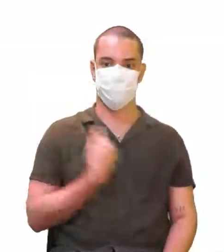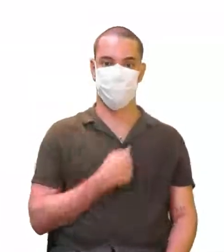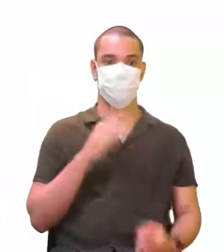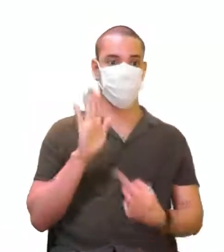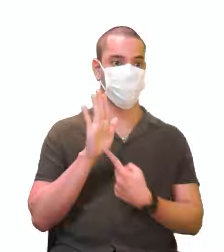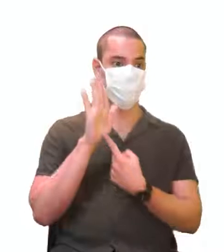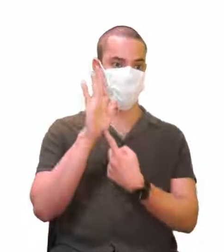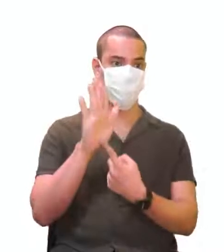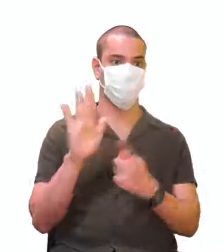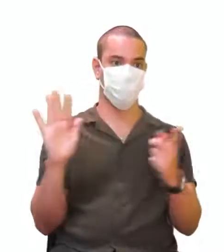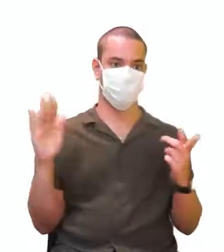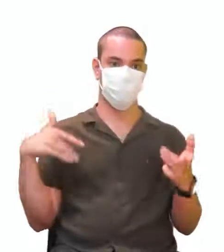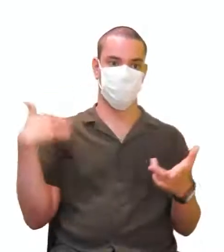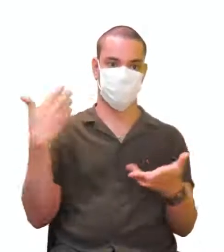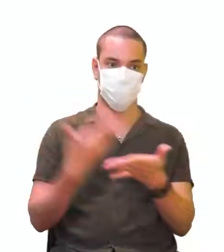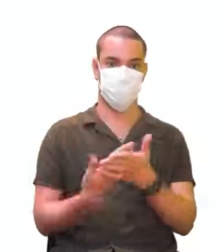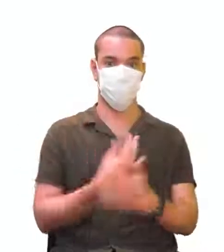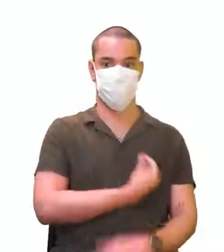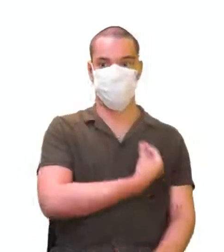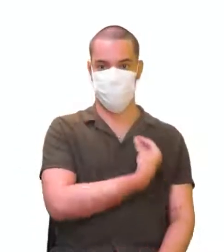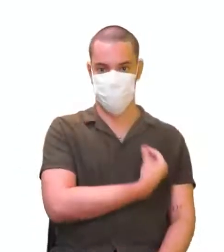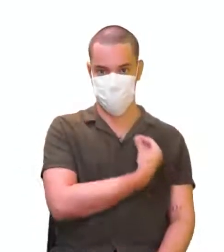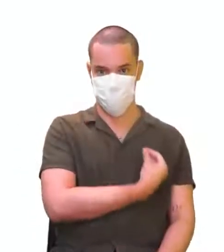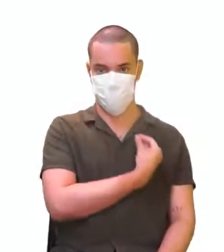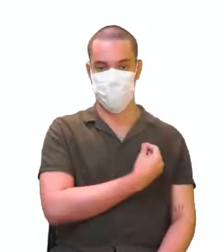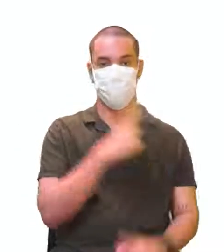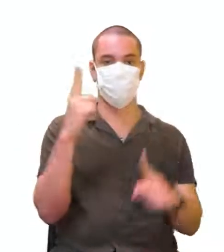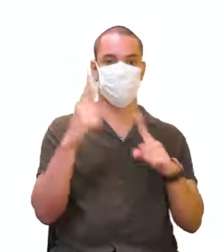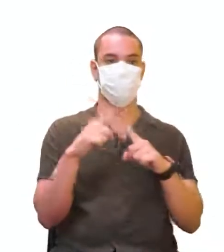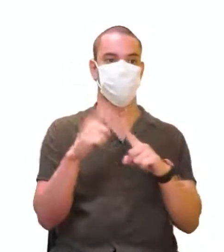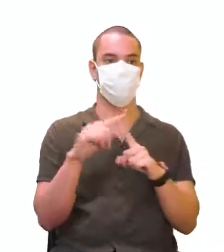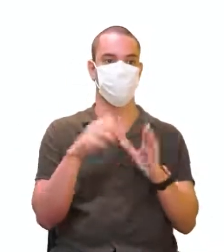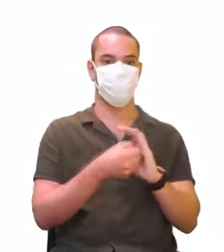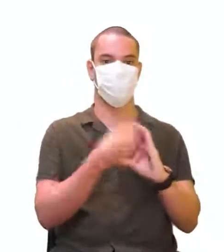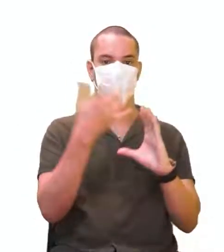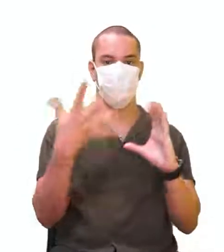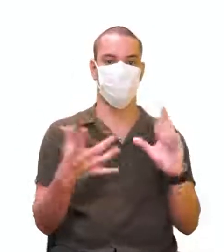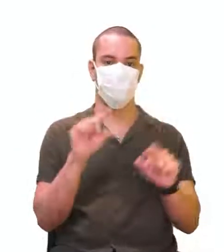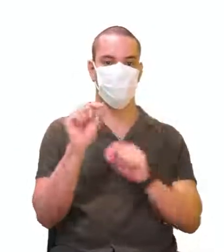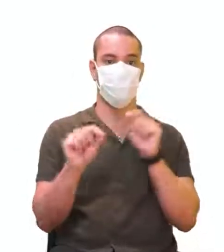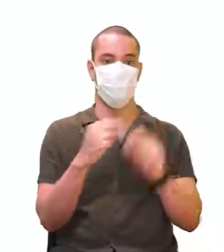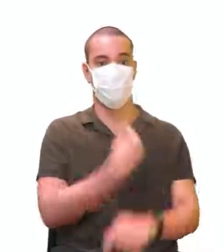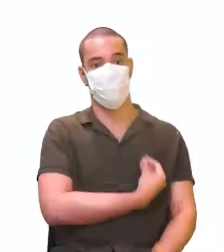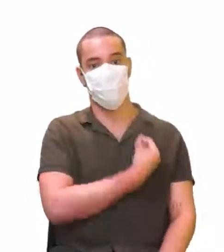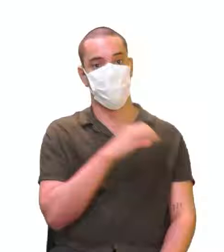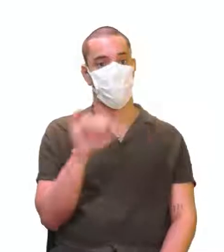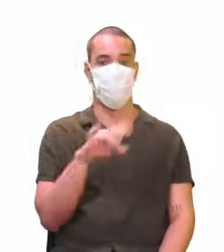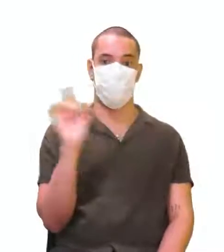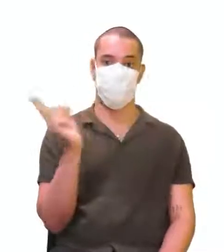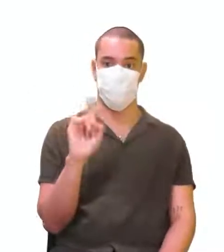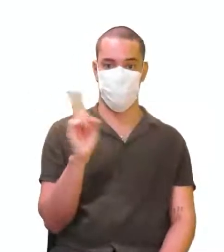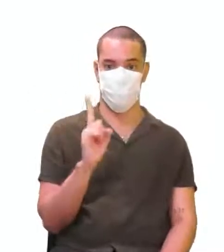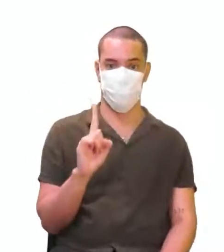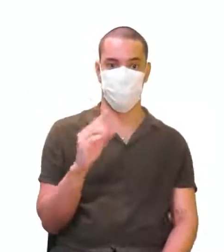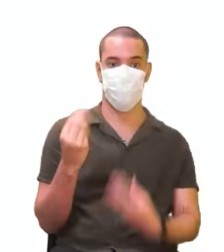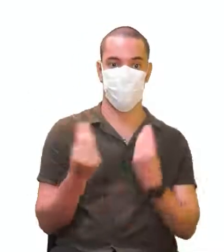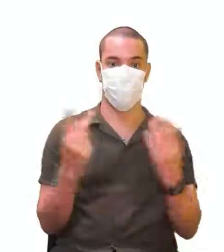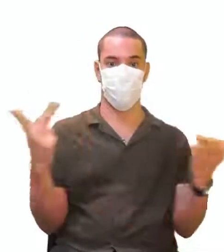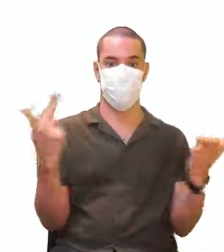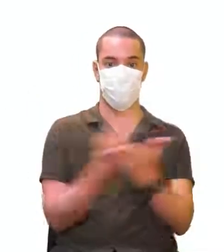os parzinhos de alelos presentes em cada um deles. Esses tipos são caracterizados pela presença ou não de certas substâncias